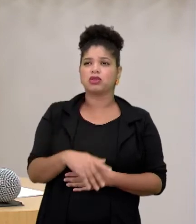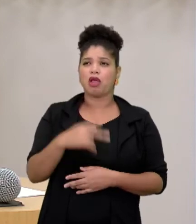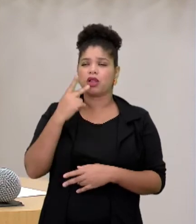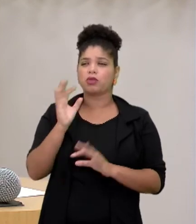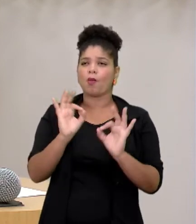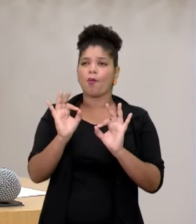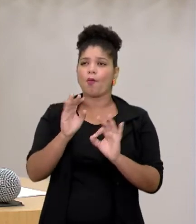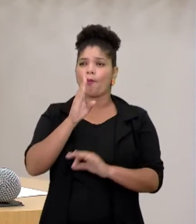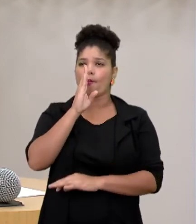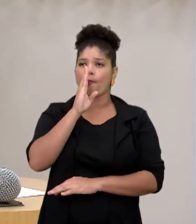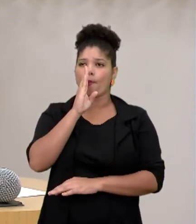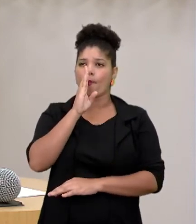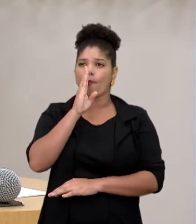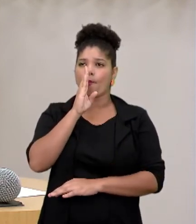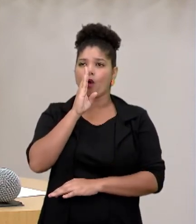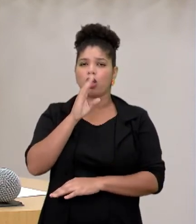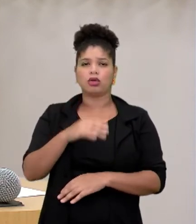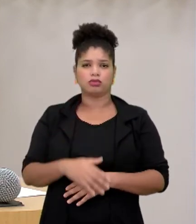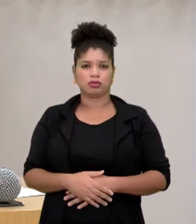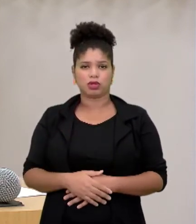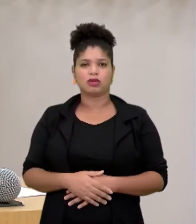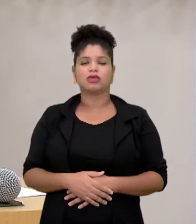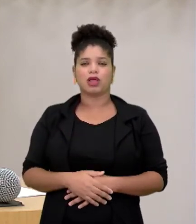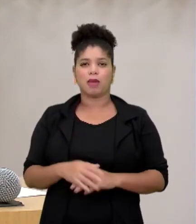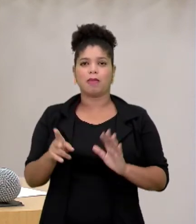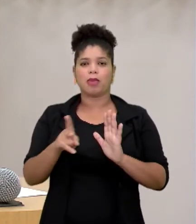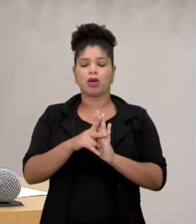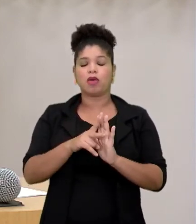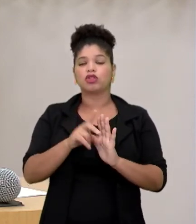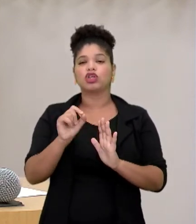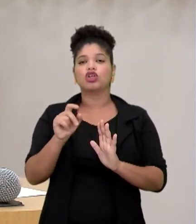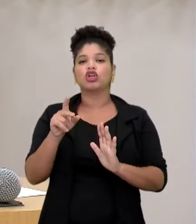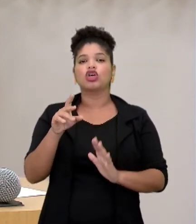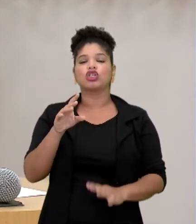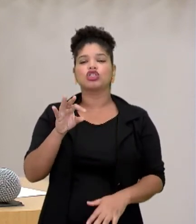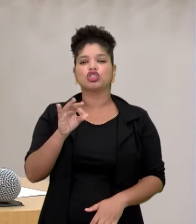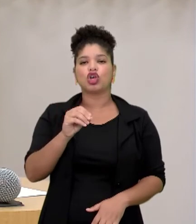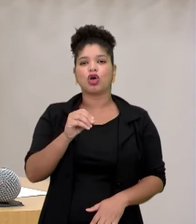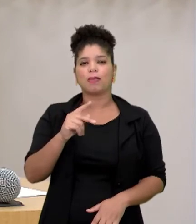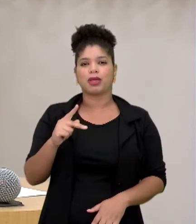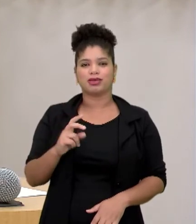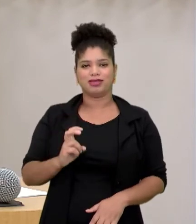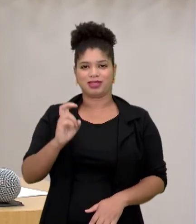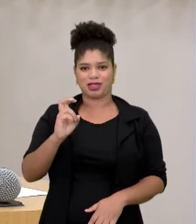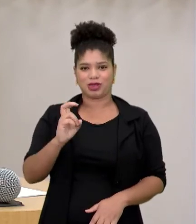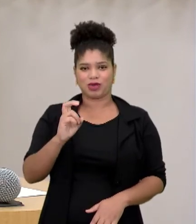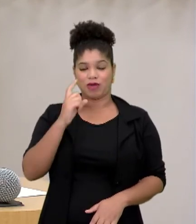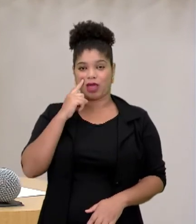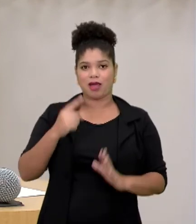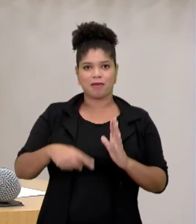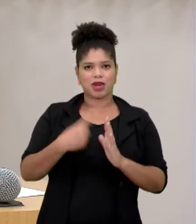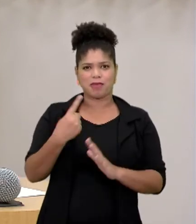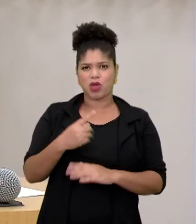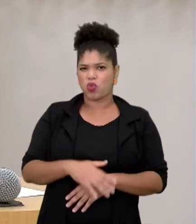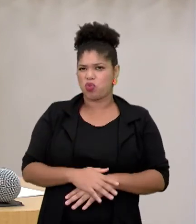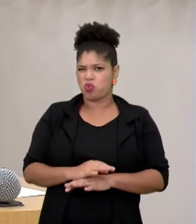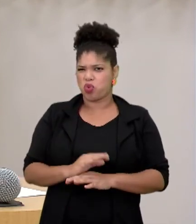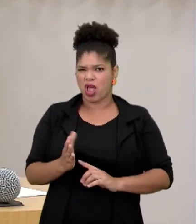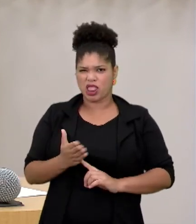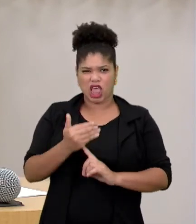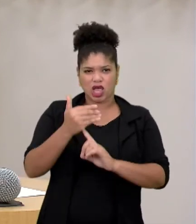Propaganda super, nossa, a primeira propaganda desse top cinco aí, ela é super elaborada, assim, super